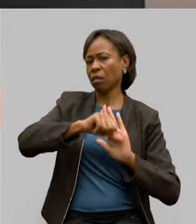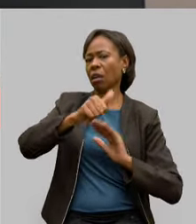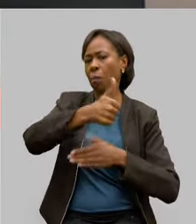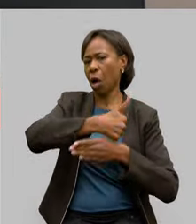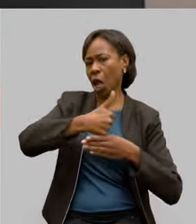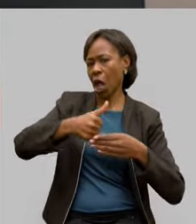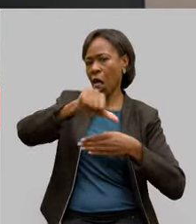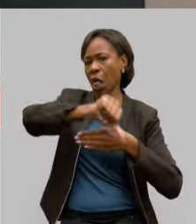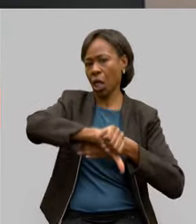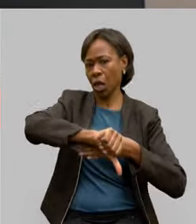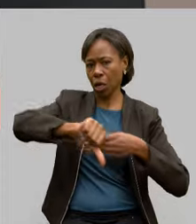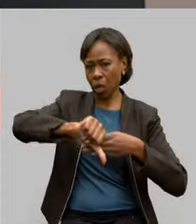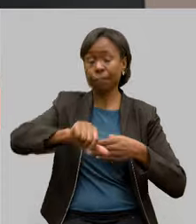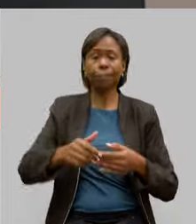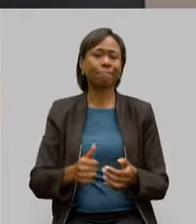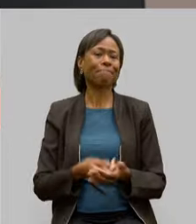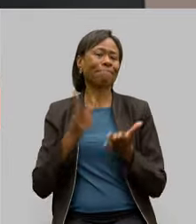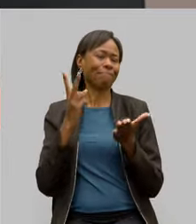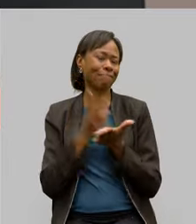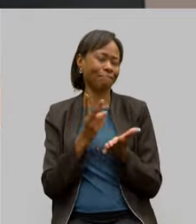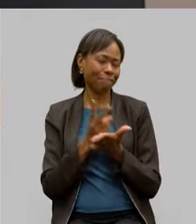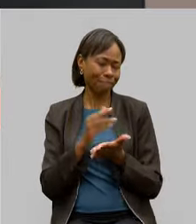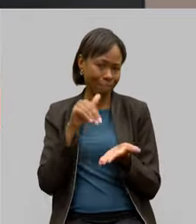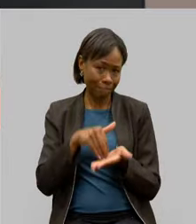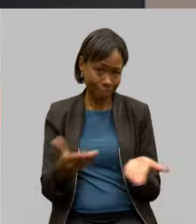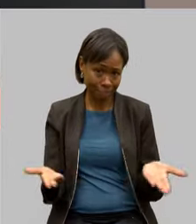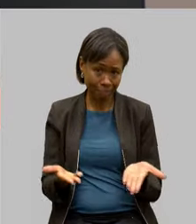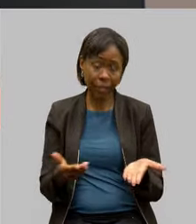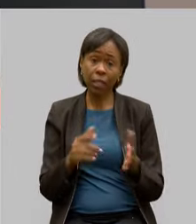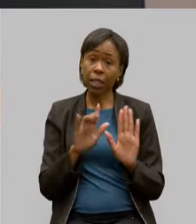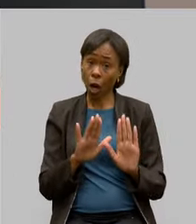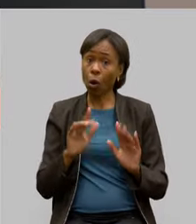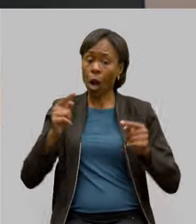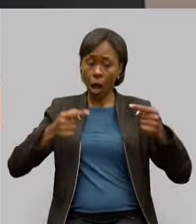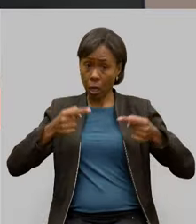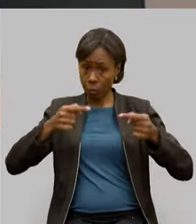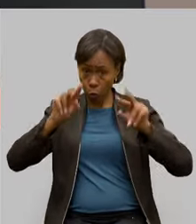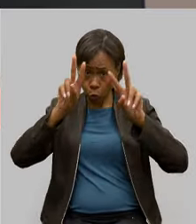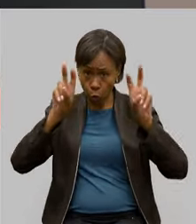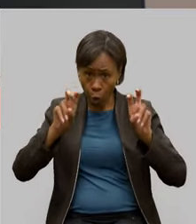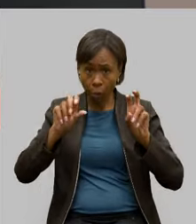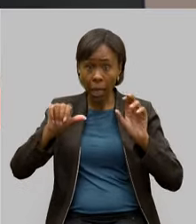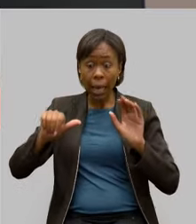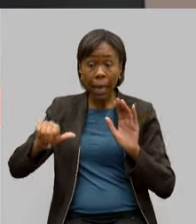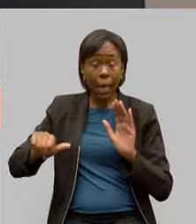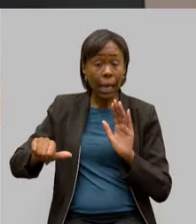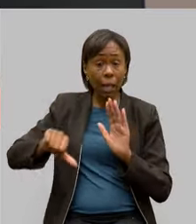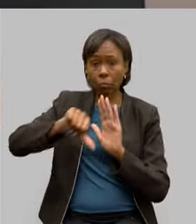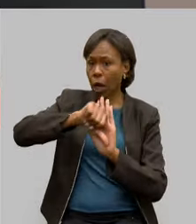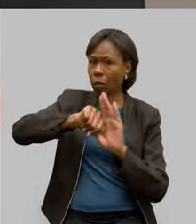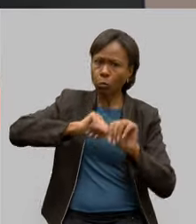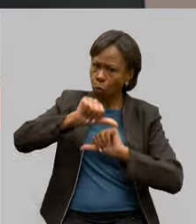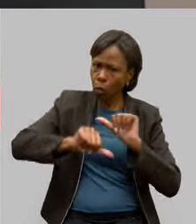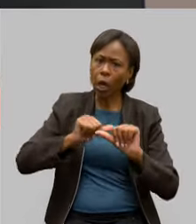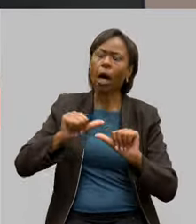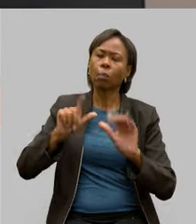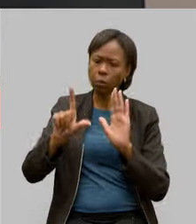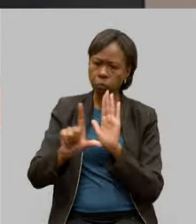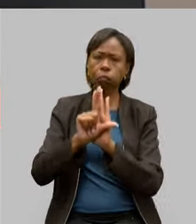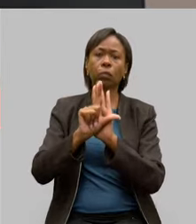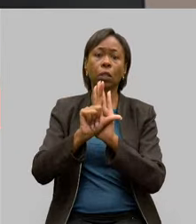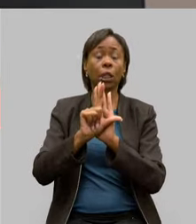né então esse debate de legalização para mim eu sustento isso é um movimento democrático né Depois das